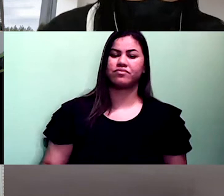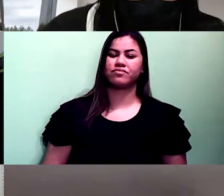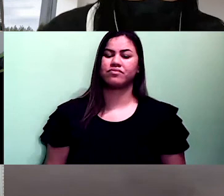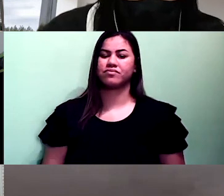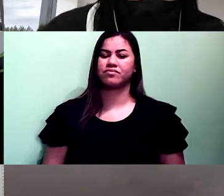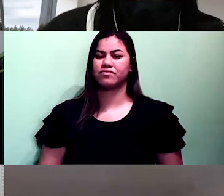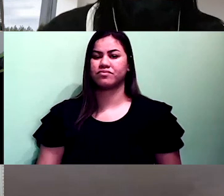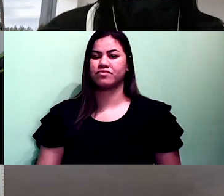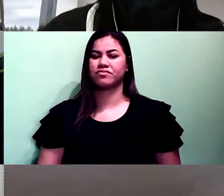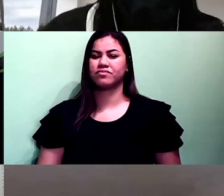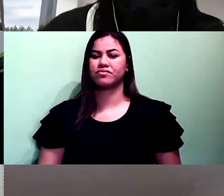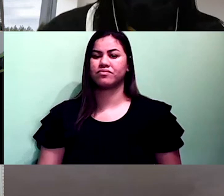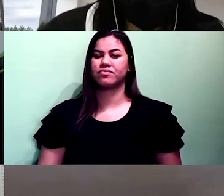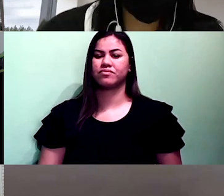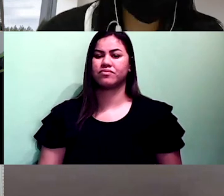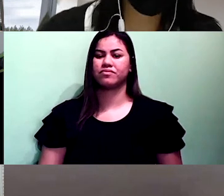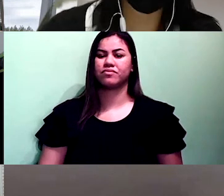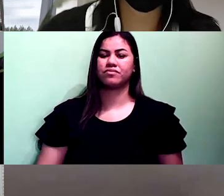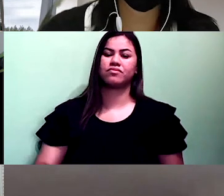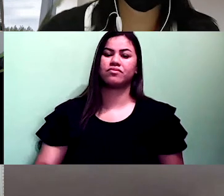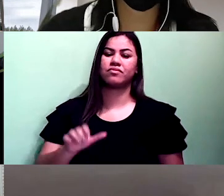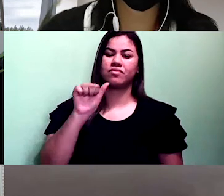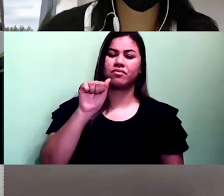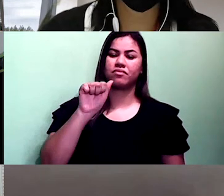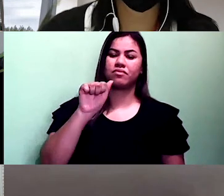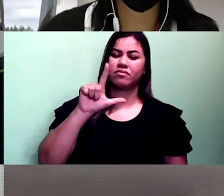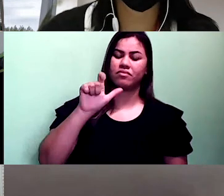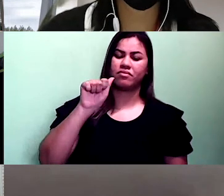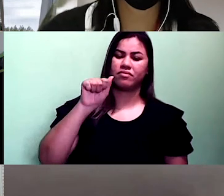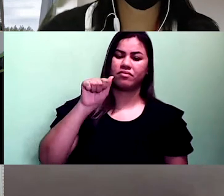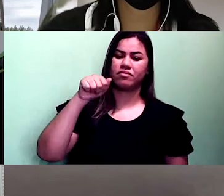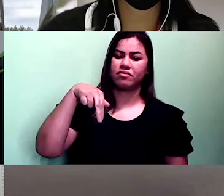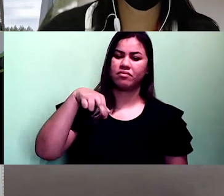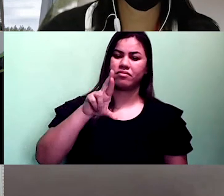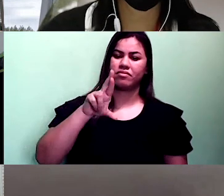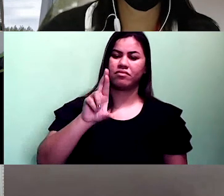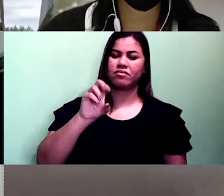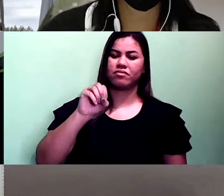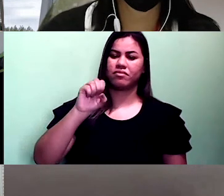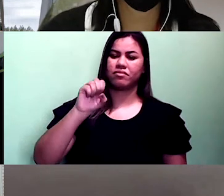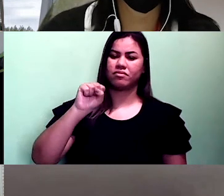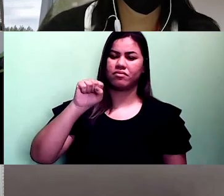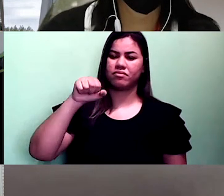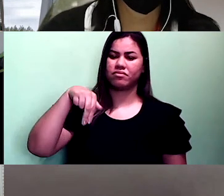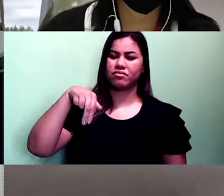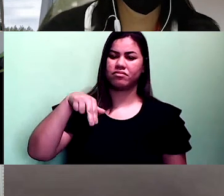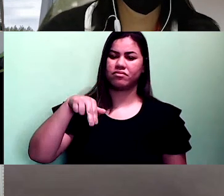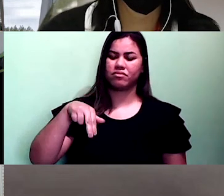Número 4, Alan Robson José.